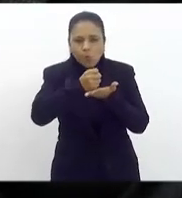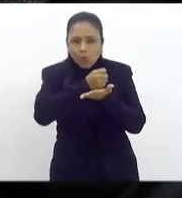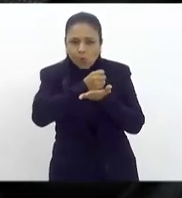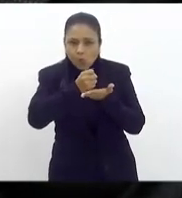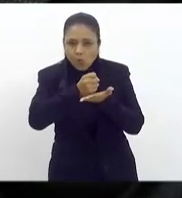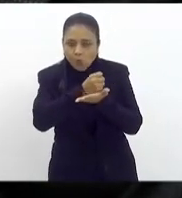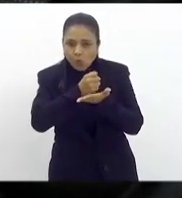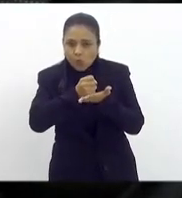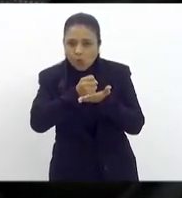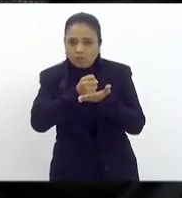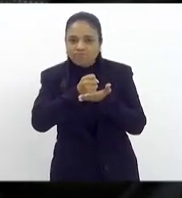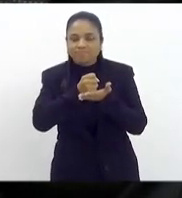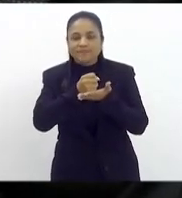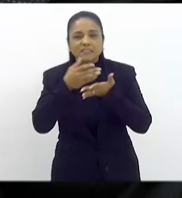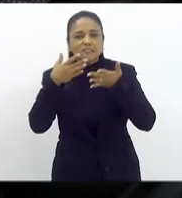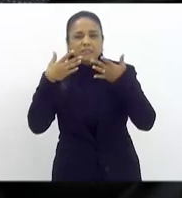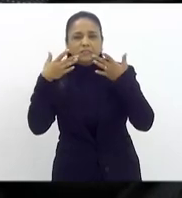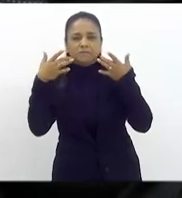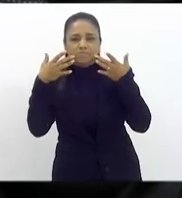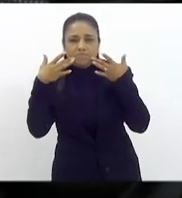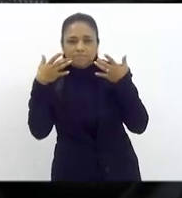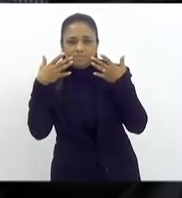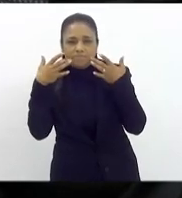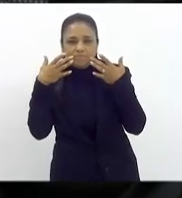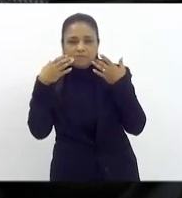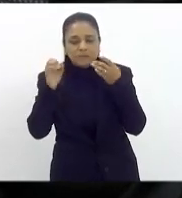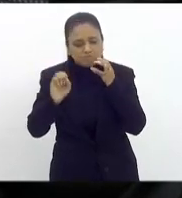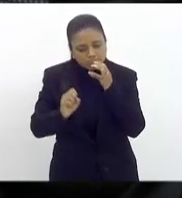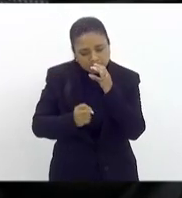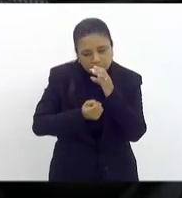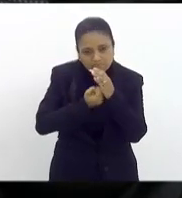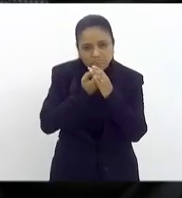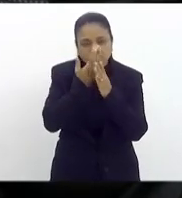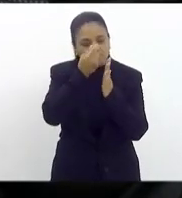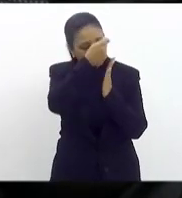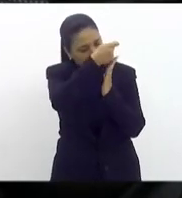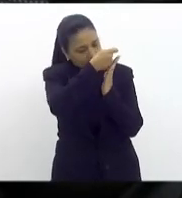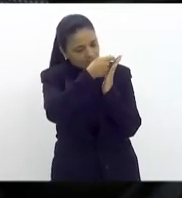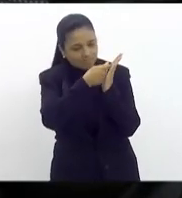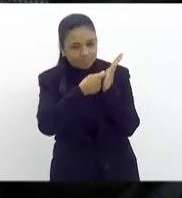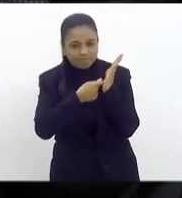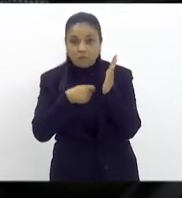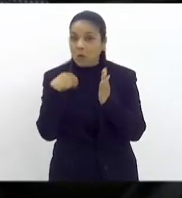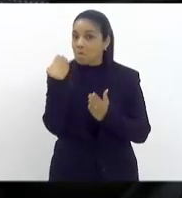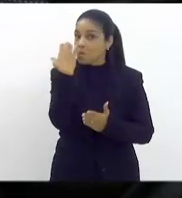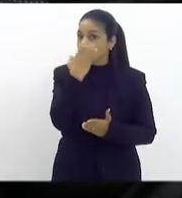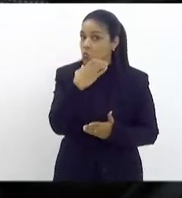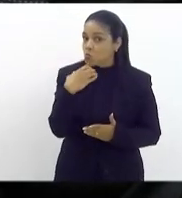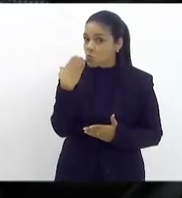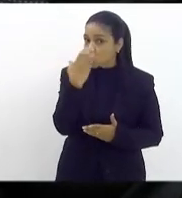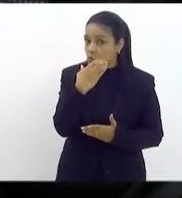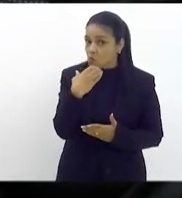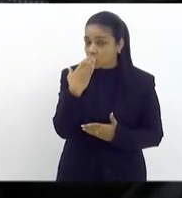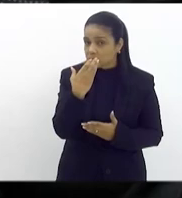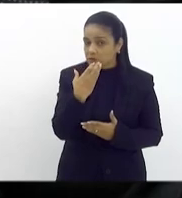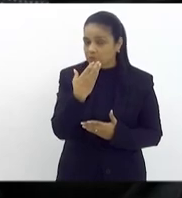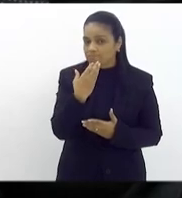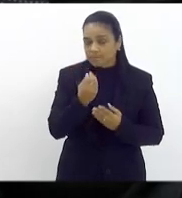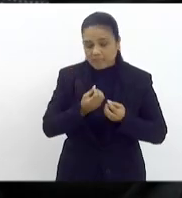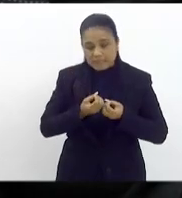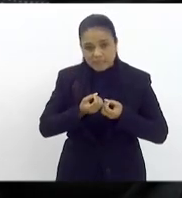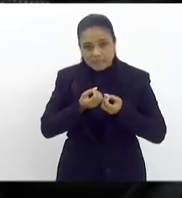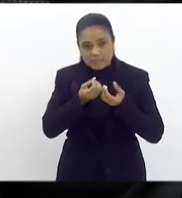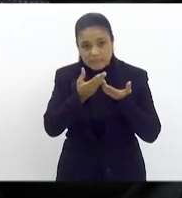um determinado espetáculo, criou toda uma obra, uma trilha sonora, cedeu